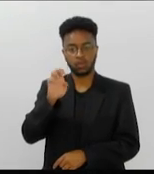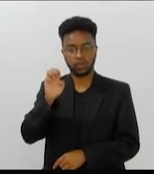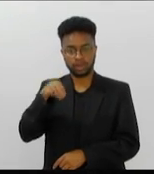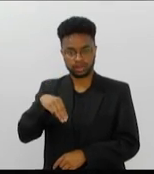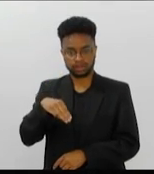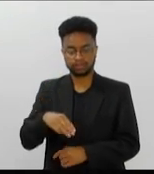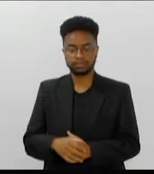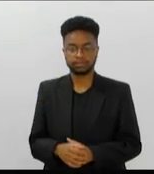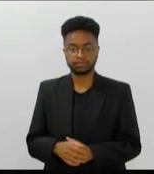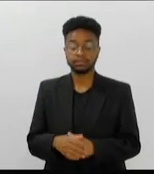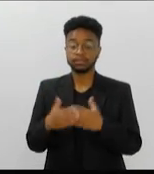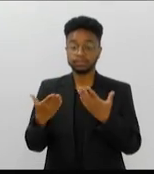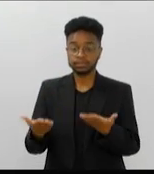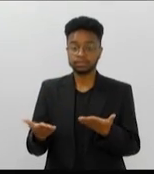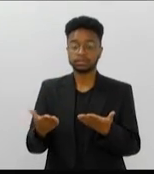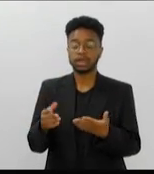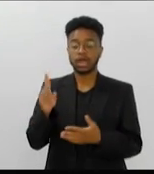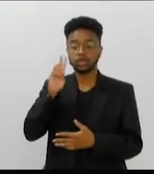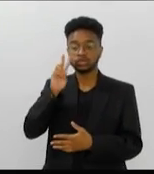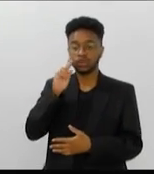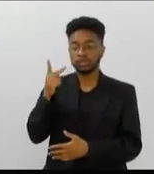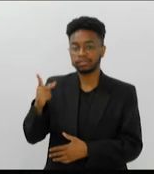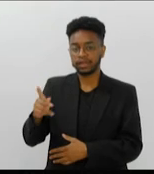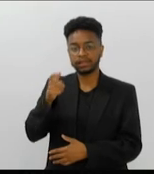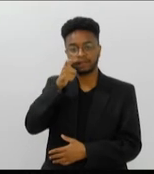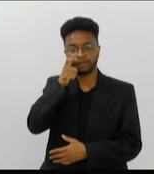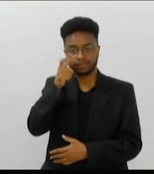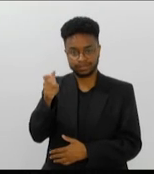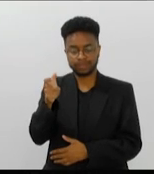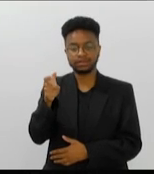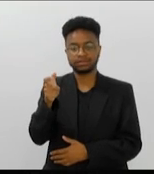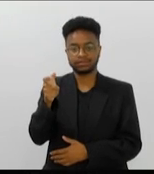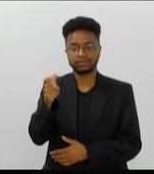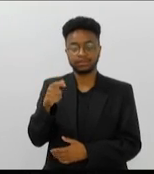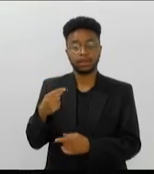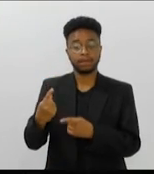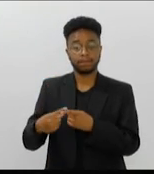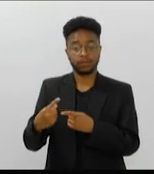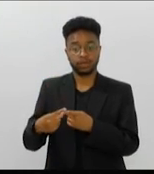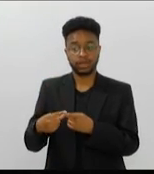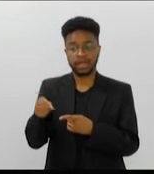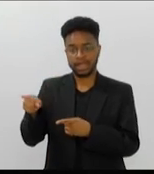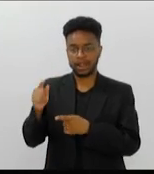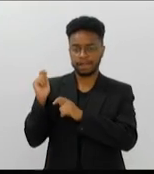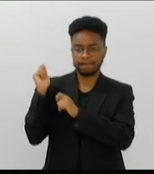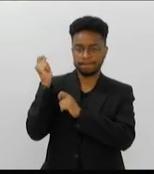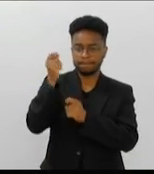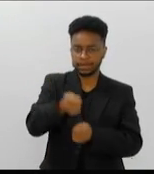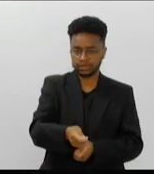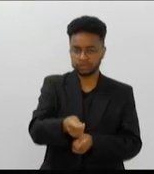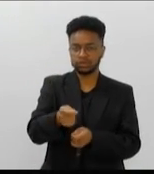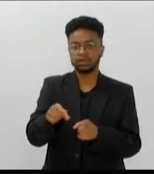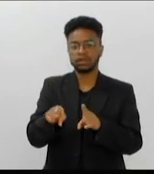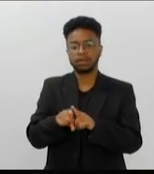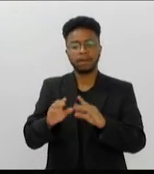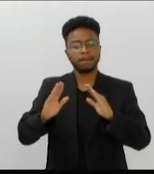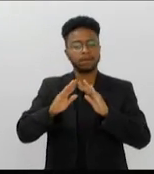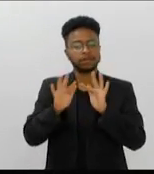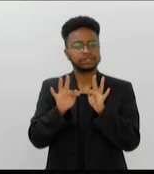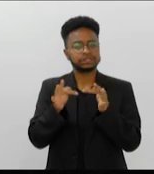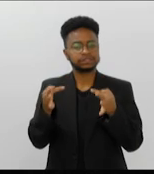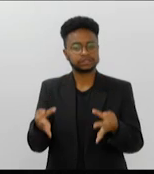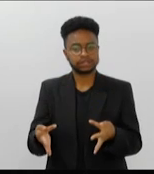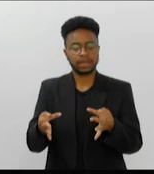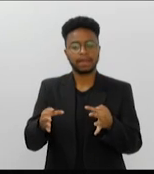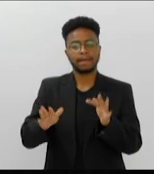Pinguim. E a história do seu João é muito interessante, porque ele, como pescador, como morador simples da Praia